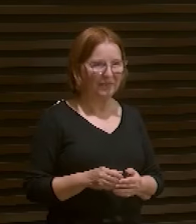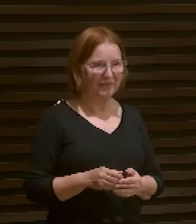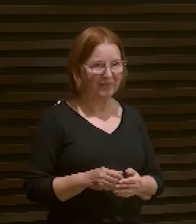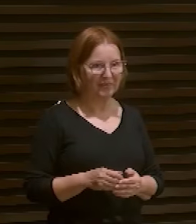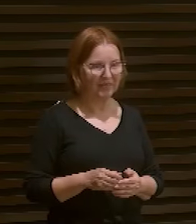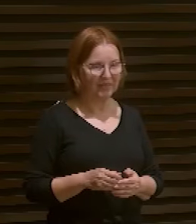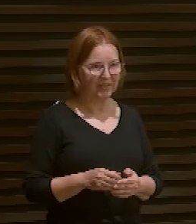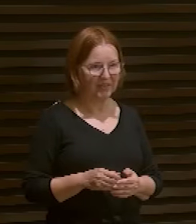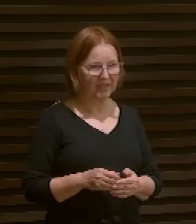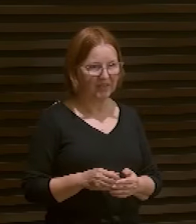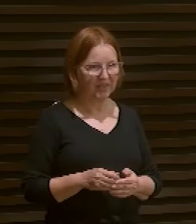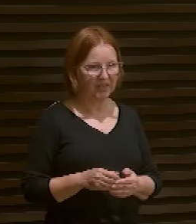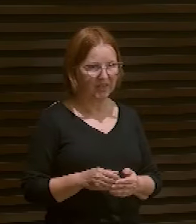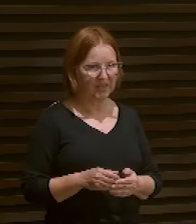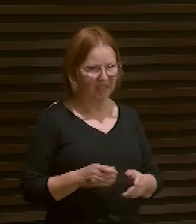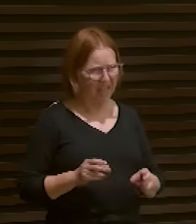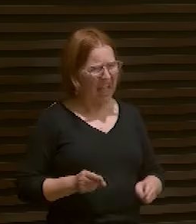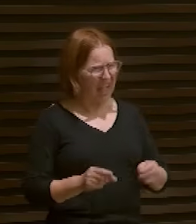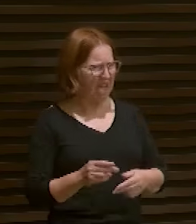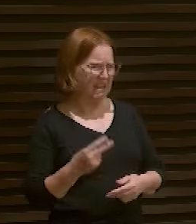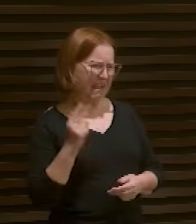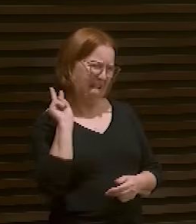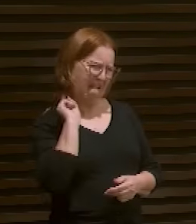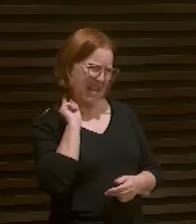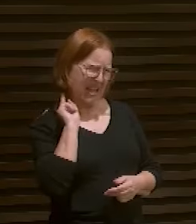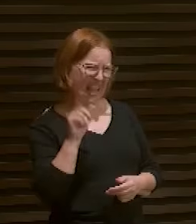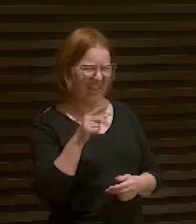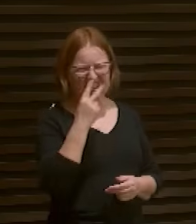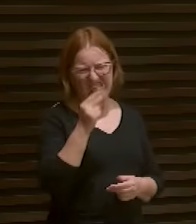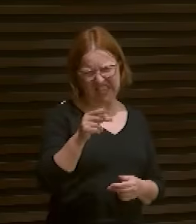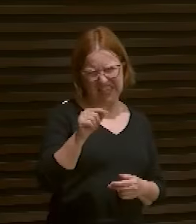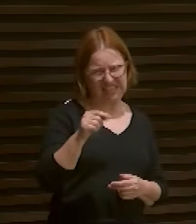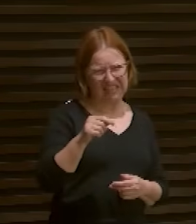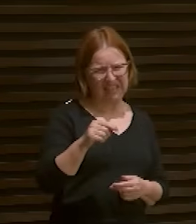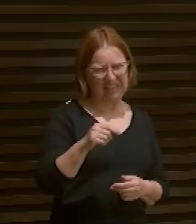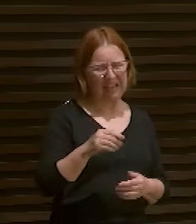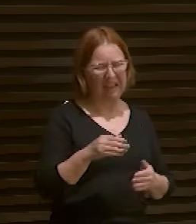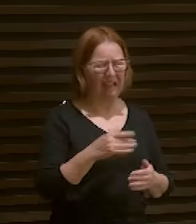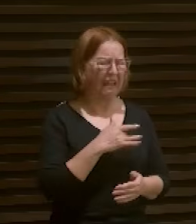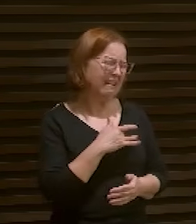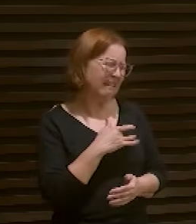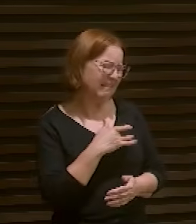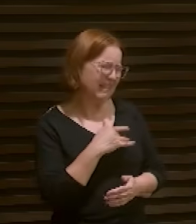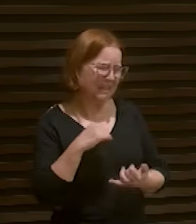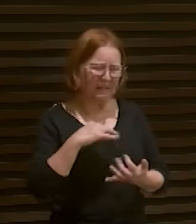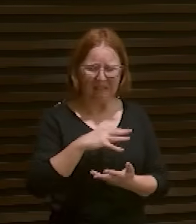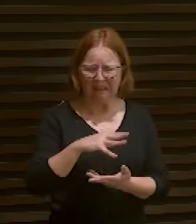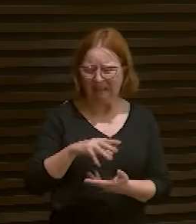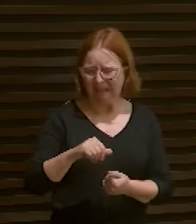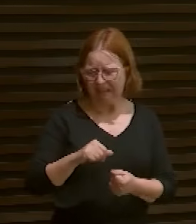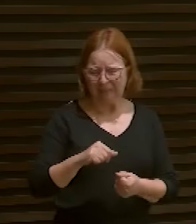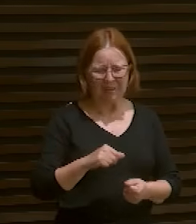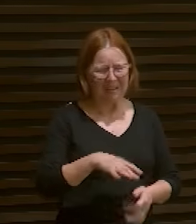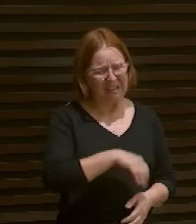Então, fica aí vítima. Fica aí achando que você é um pobre, a criatura, que o mundo te odeia, que Deus te